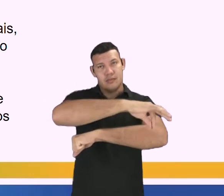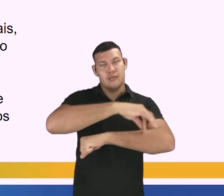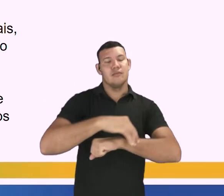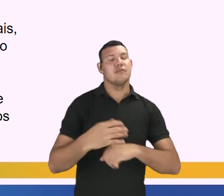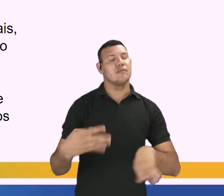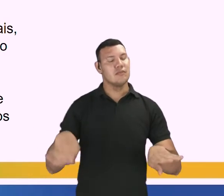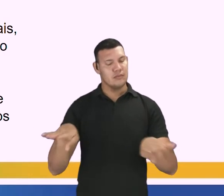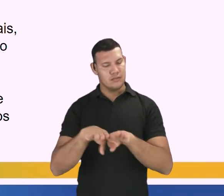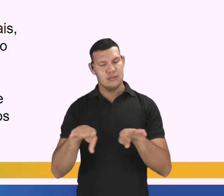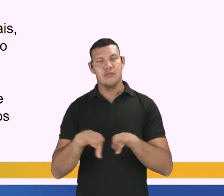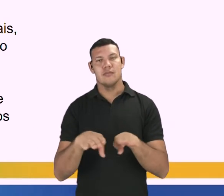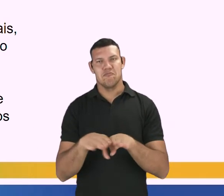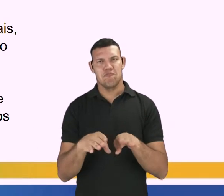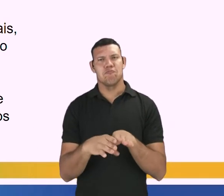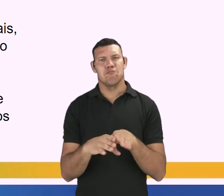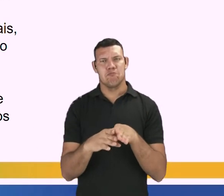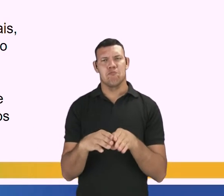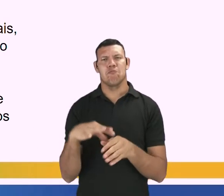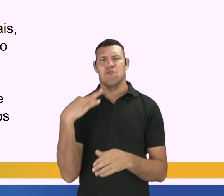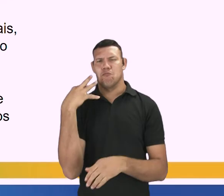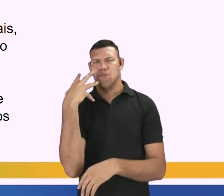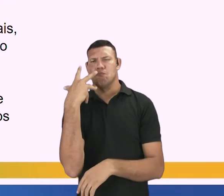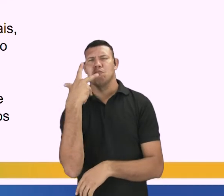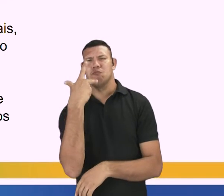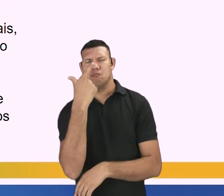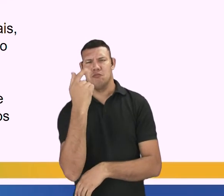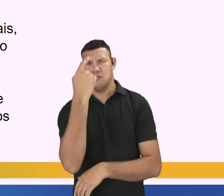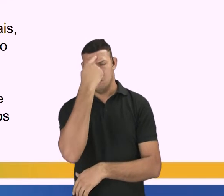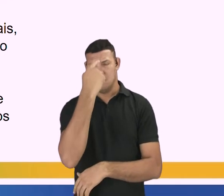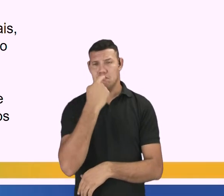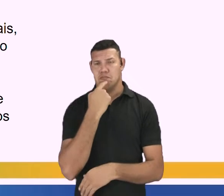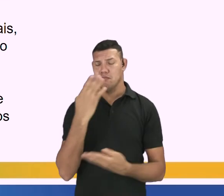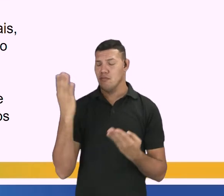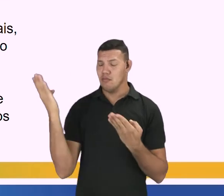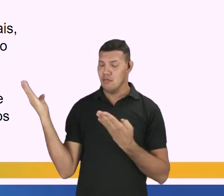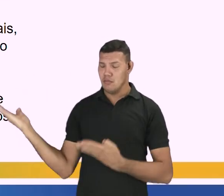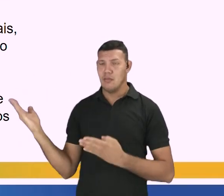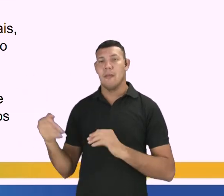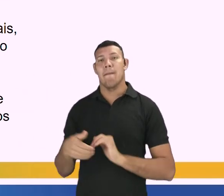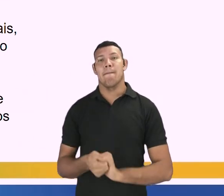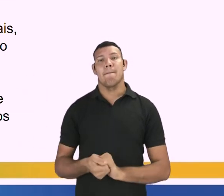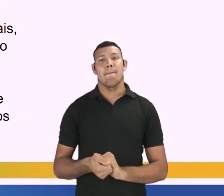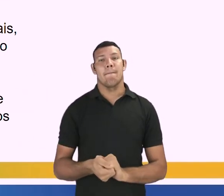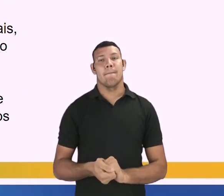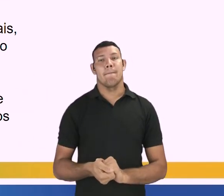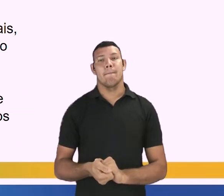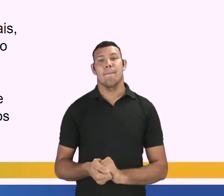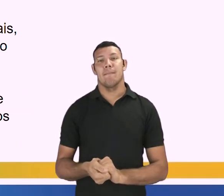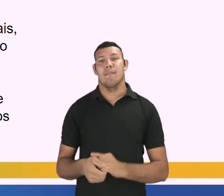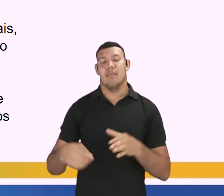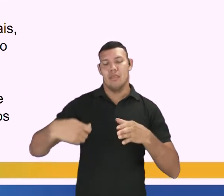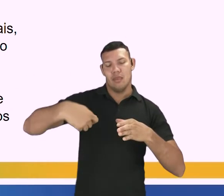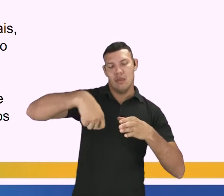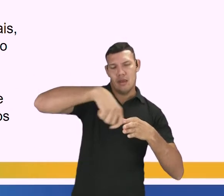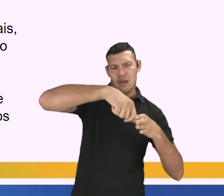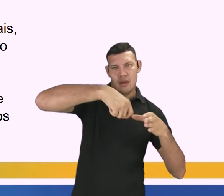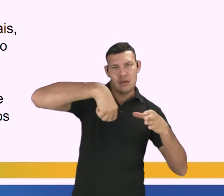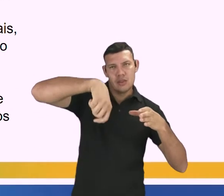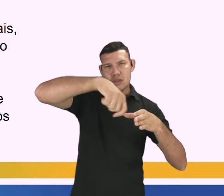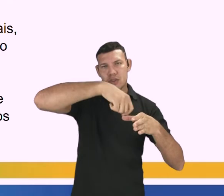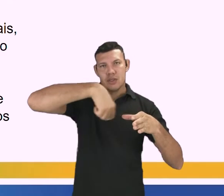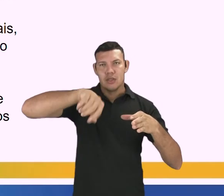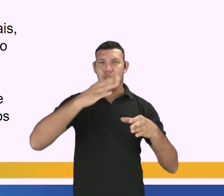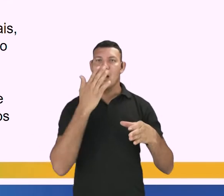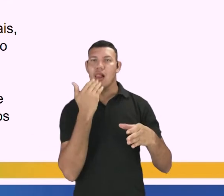também, vai ter um grande estilo, né? Nós vemos as imagens que representam, né? A culinária daquela época era baseada